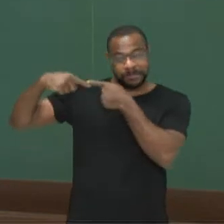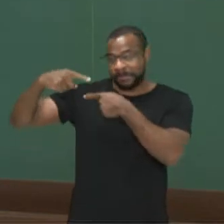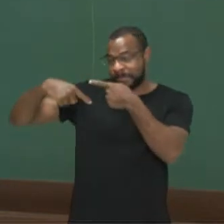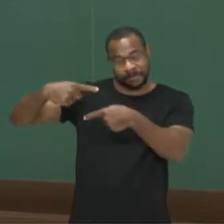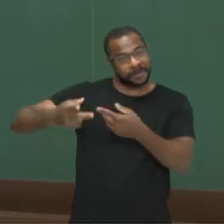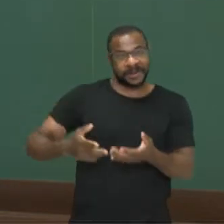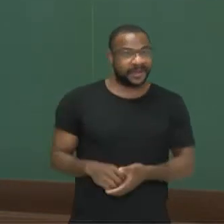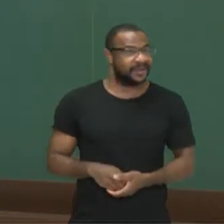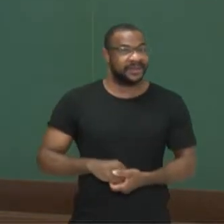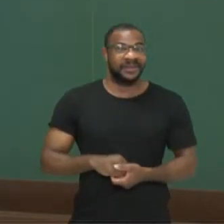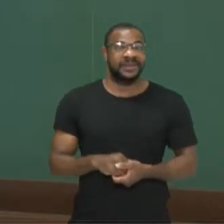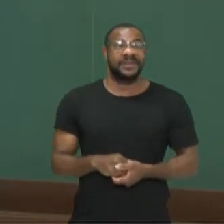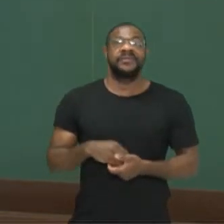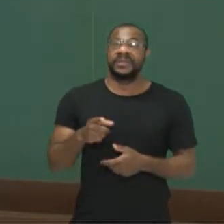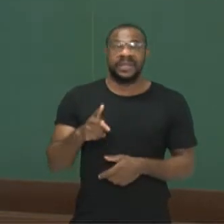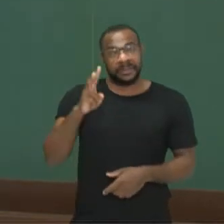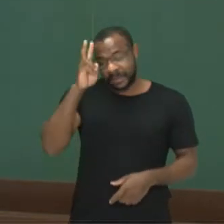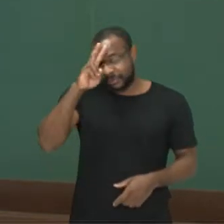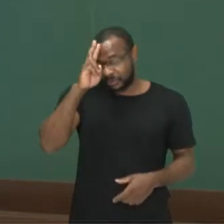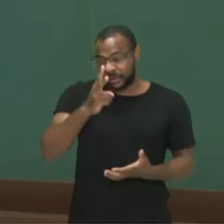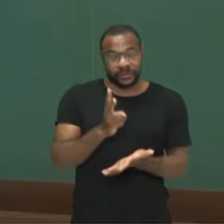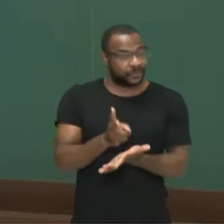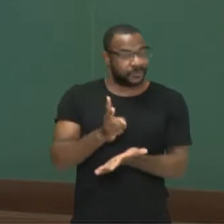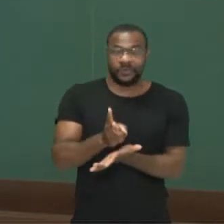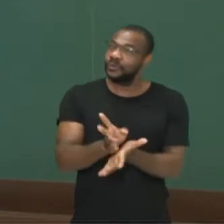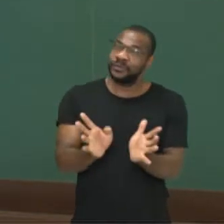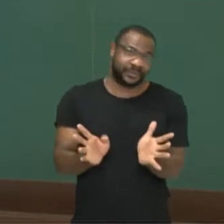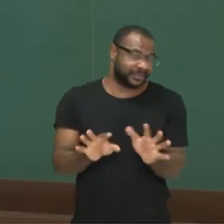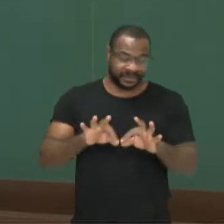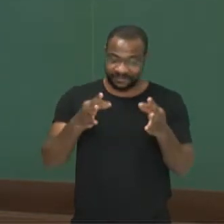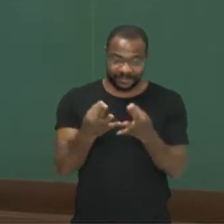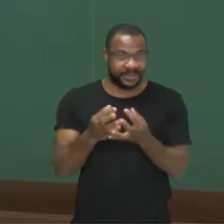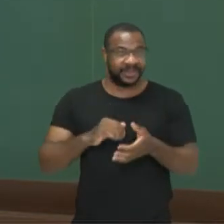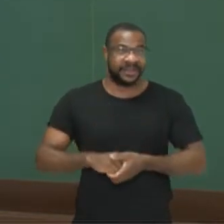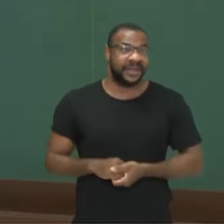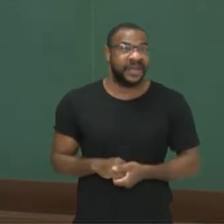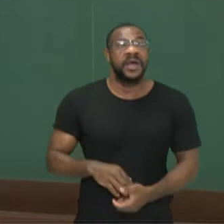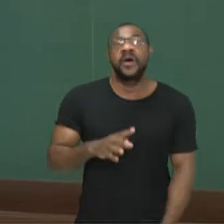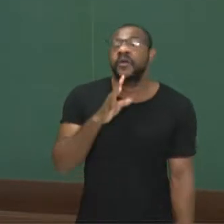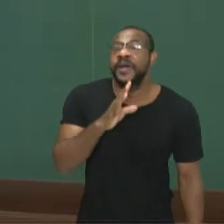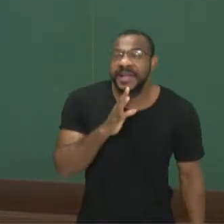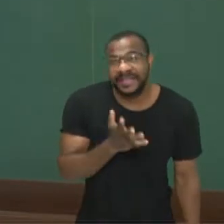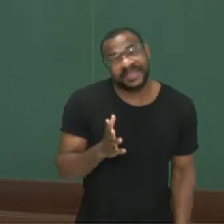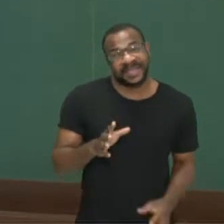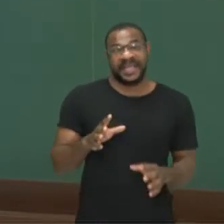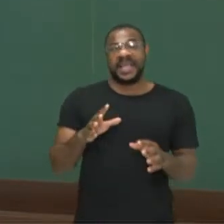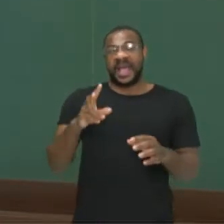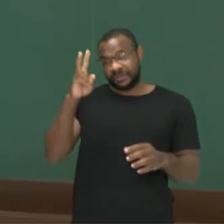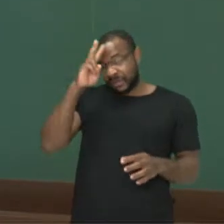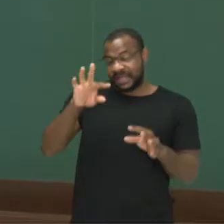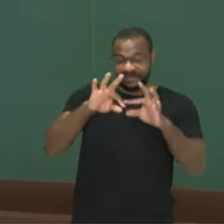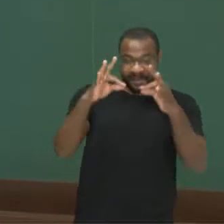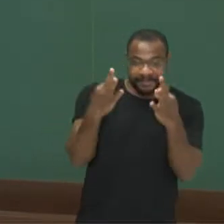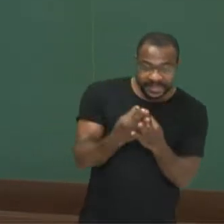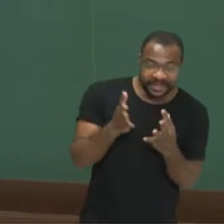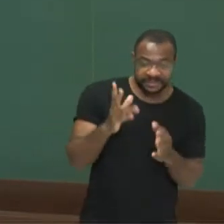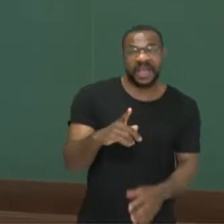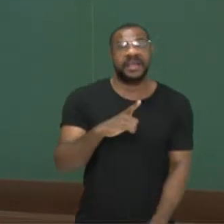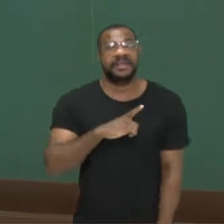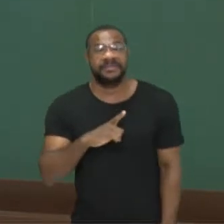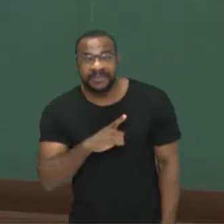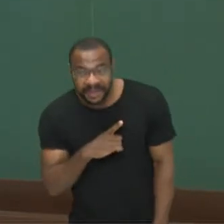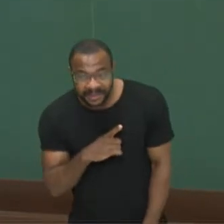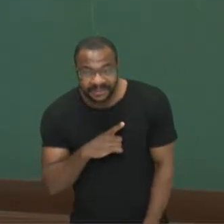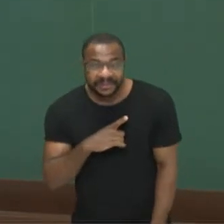você é um continuador de uma história que já existe. Então conhecer um pouco da história dessa família que já